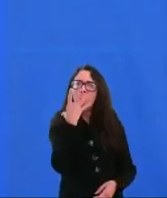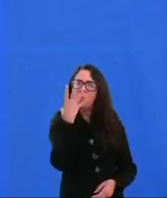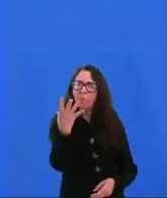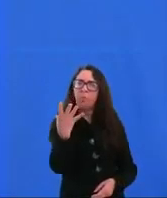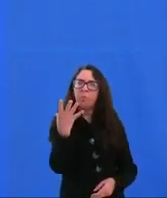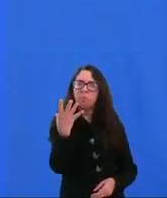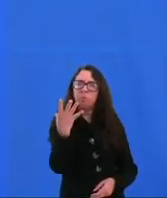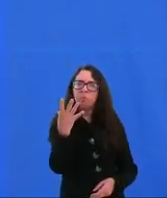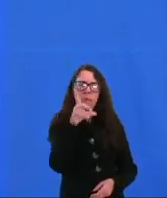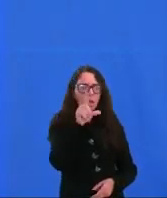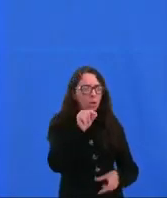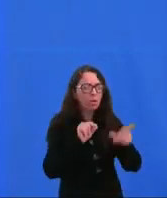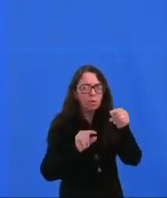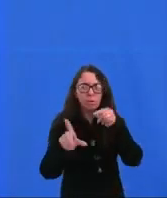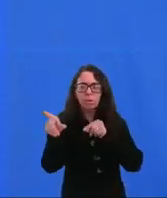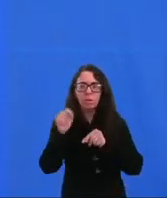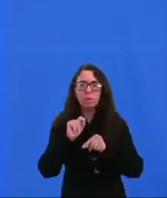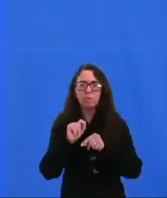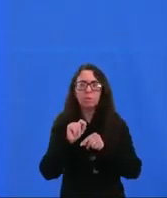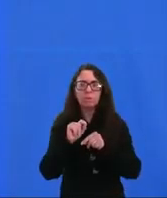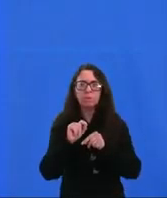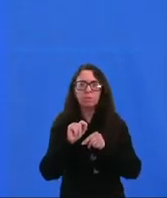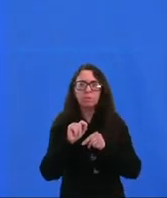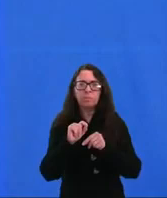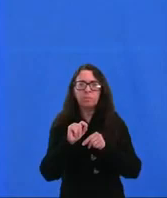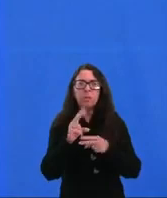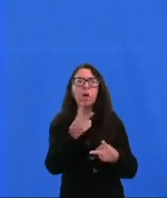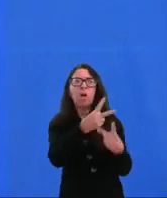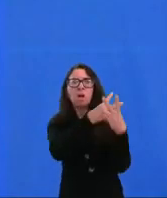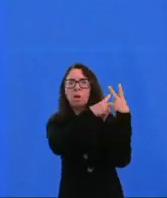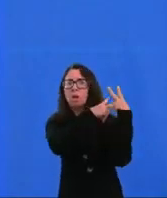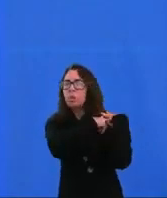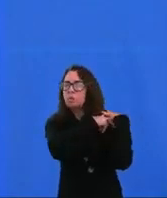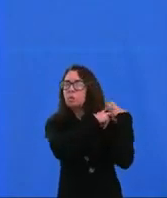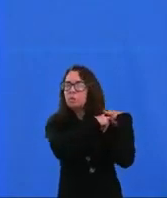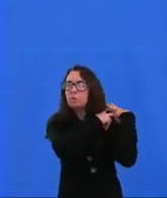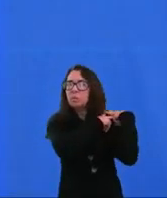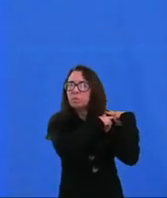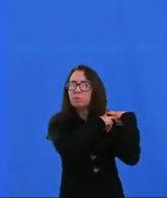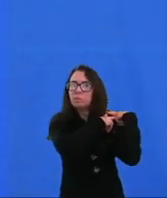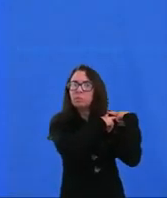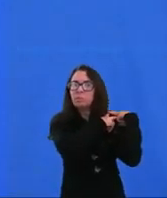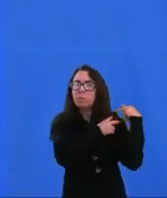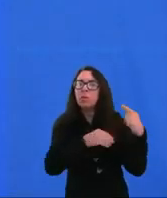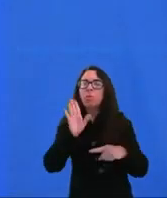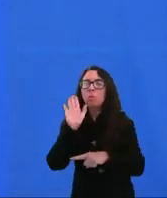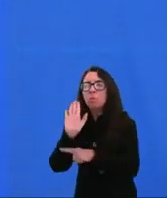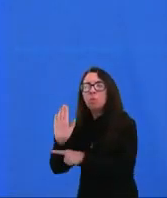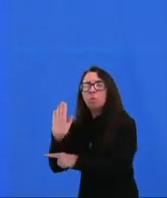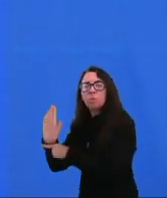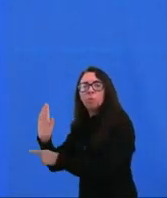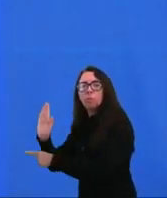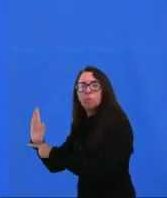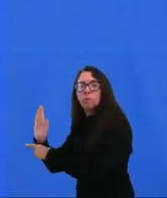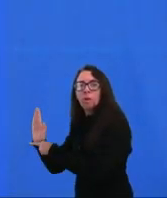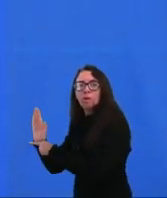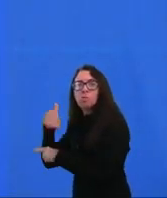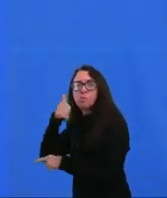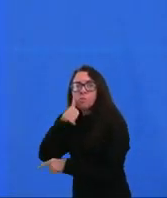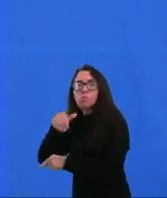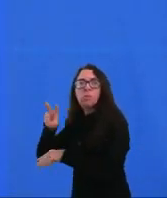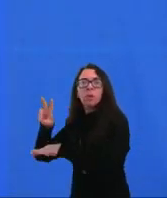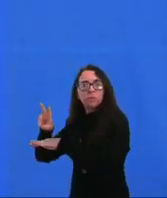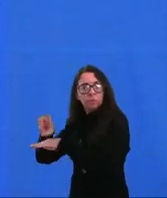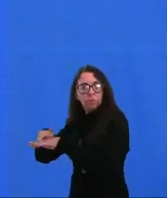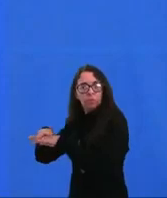encarregaremos deste serviço. Então, qual foi a atitude deles aqui, amados? Né? Achar